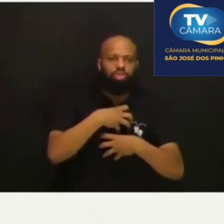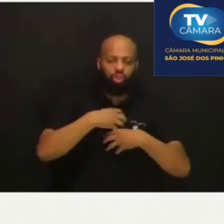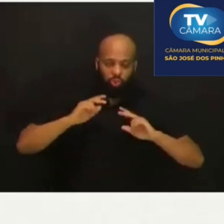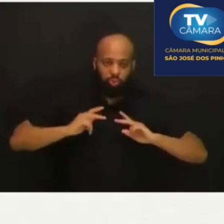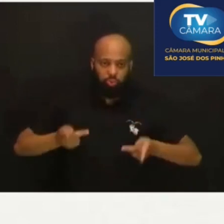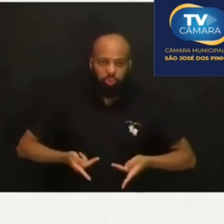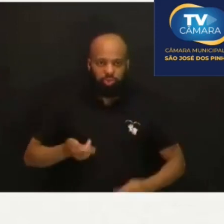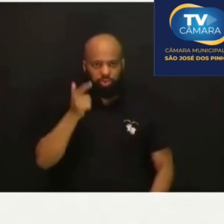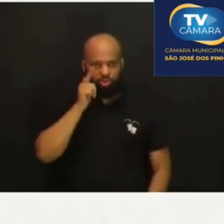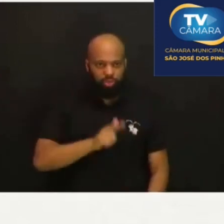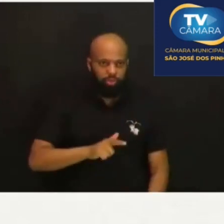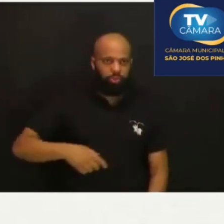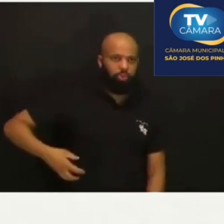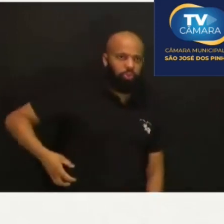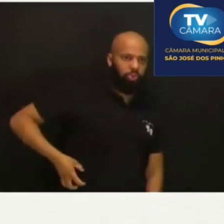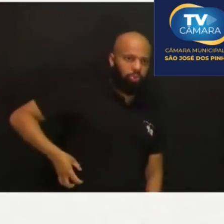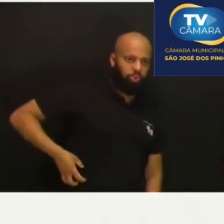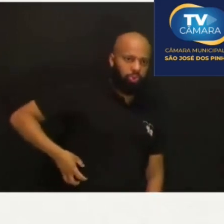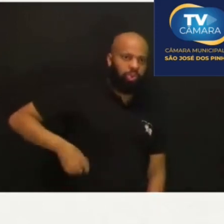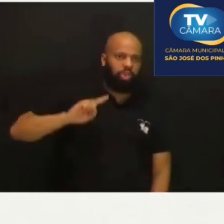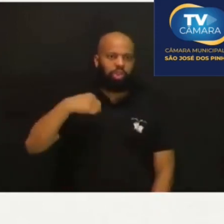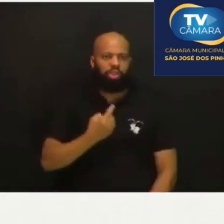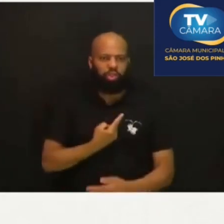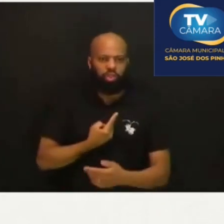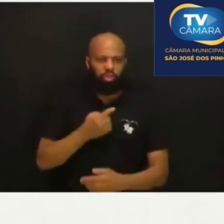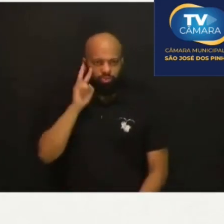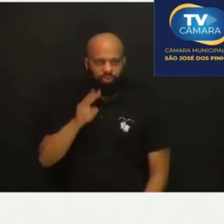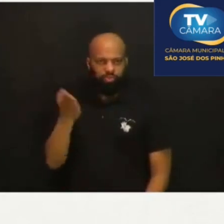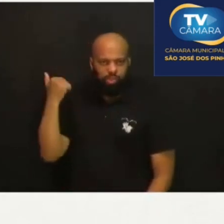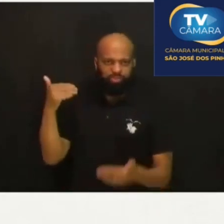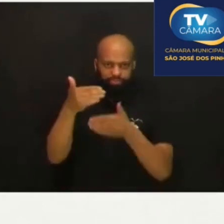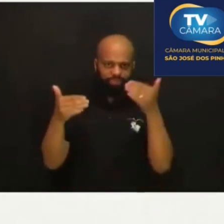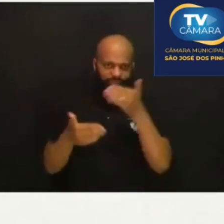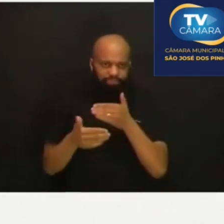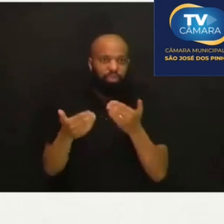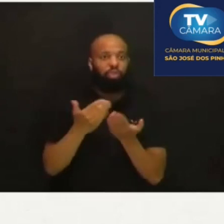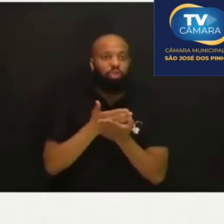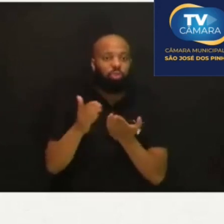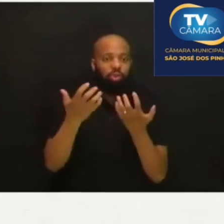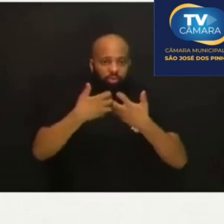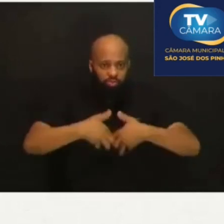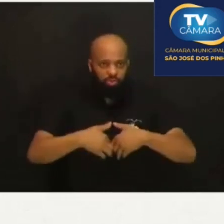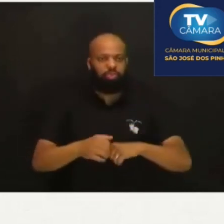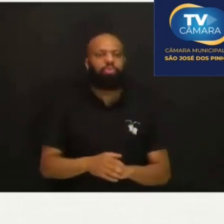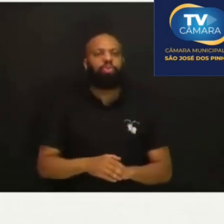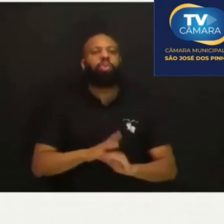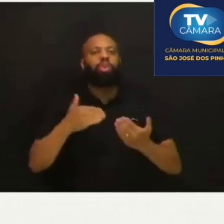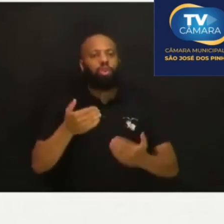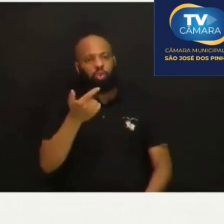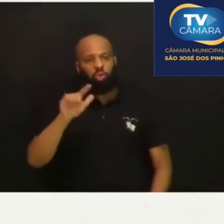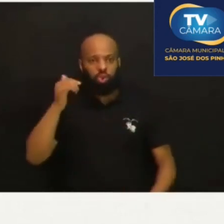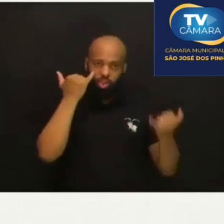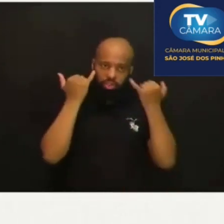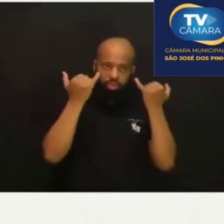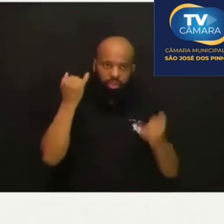humanas. Os rins, que nós vimos lá atrás, aqui começam a funcionar, e esta é outra informação